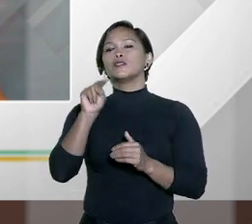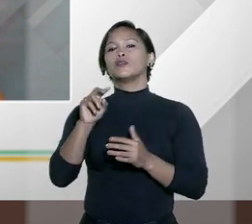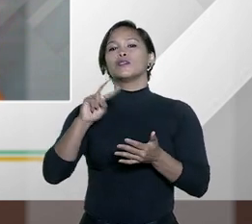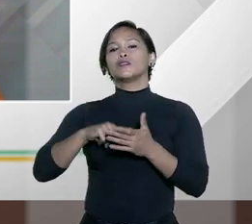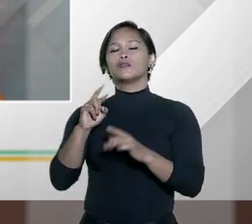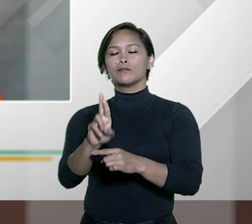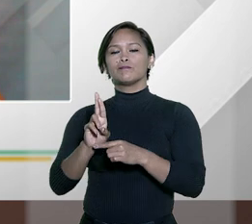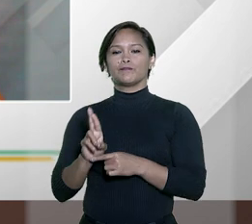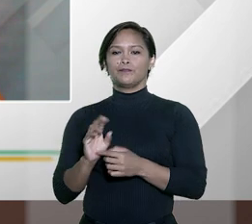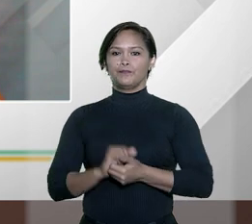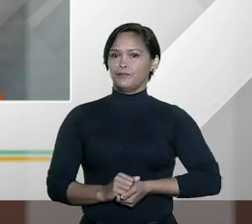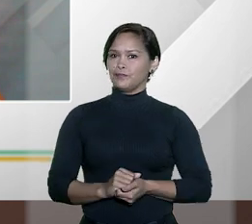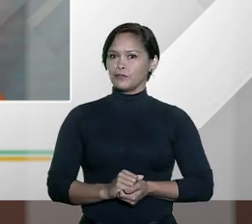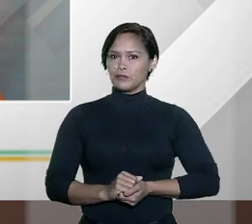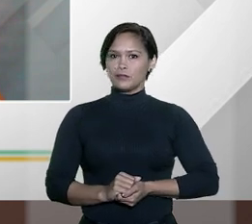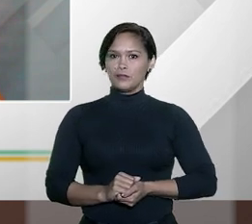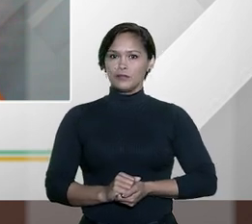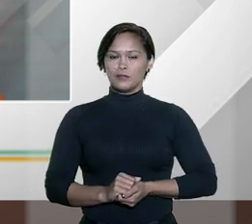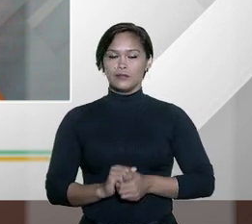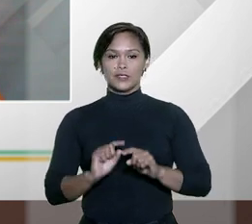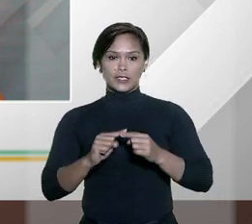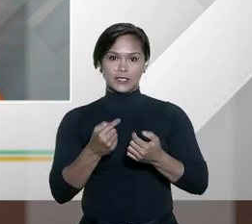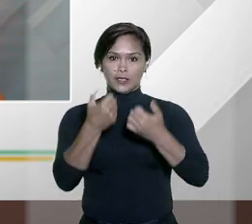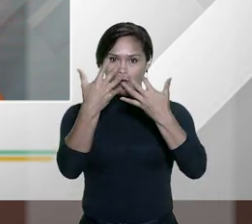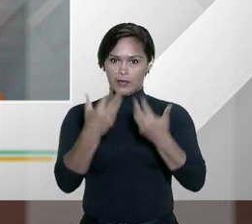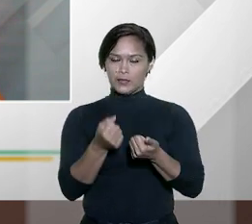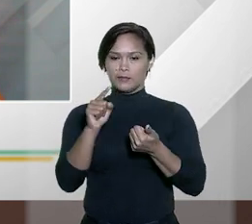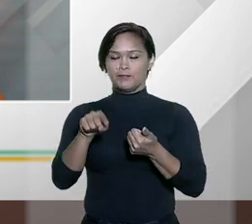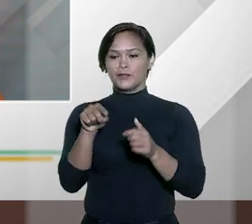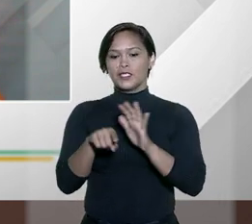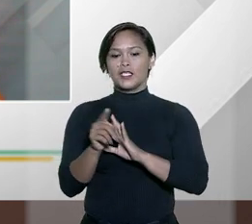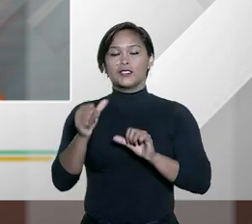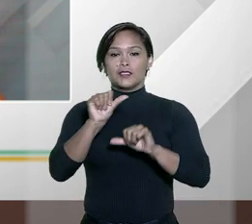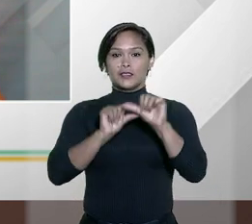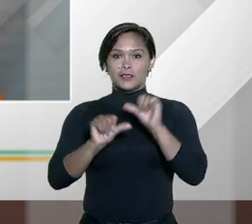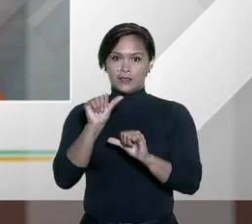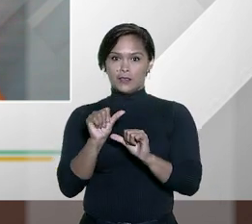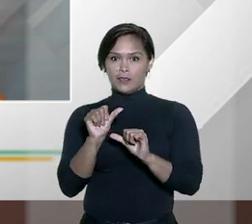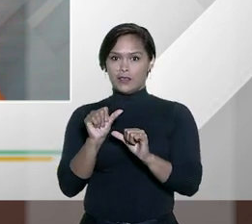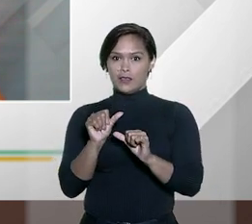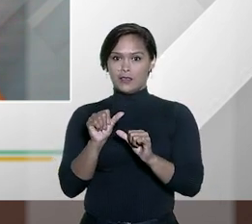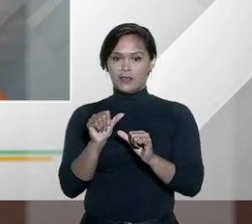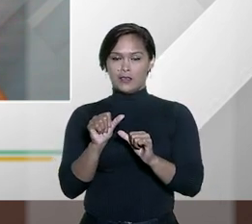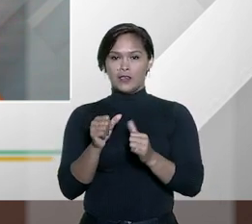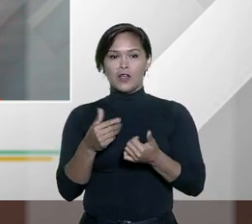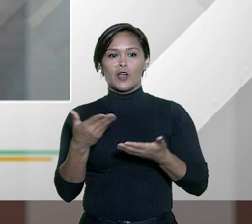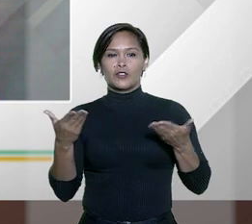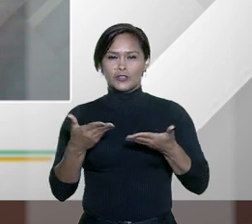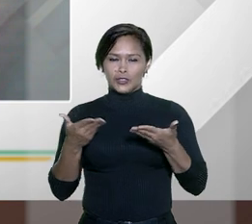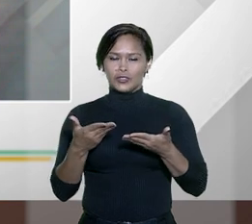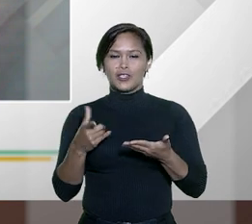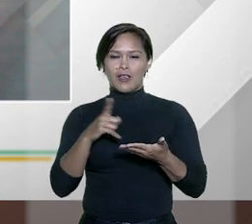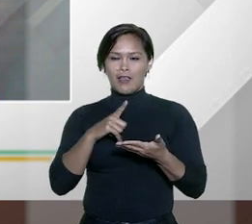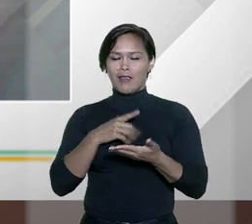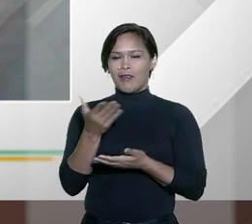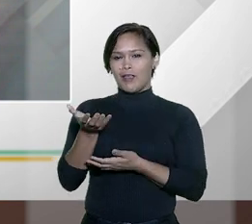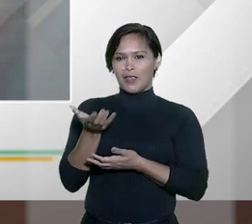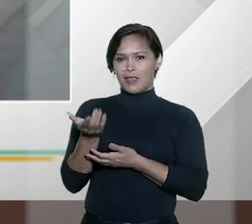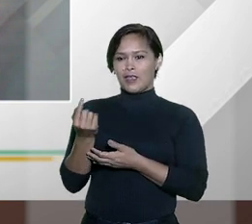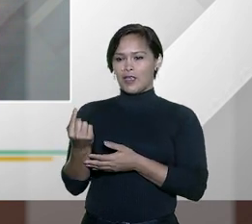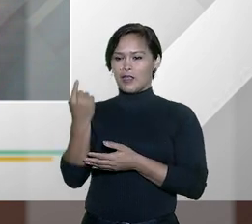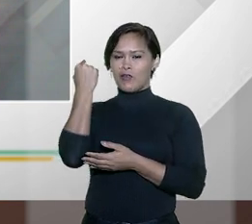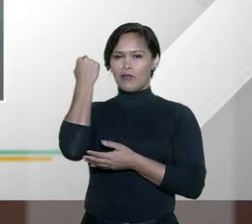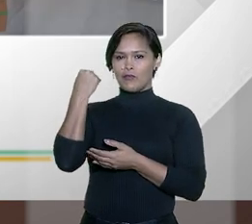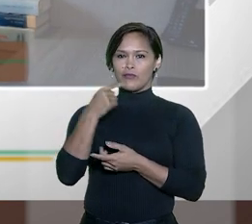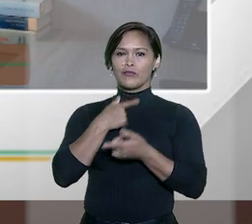isso representa? Então, essa foi uma alteração. Já era uma vontade